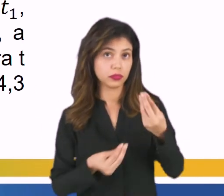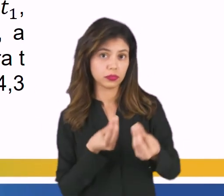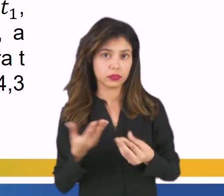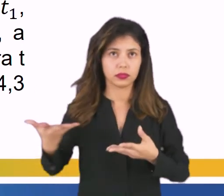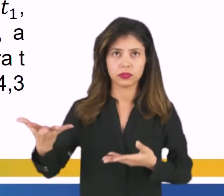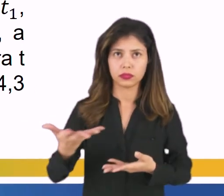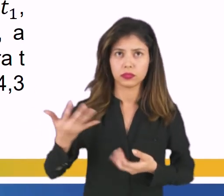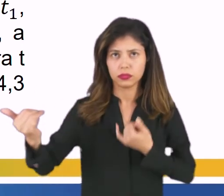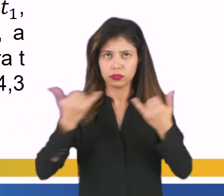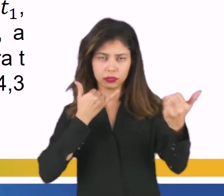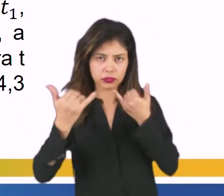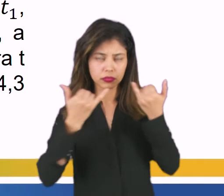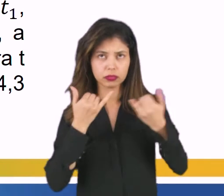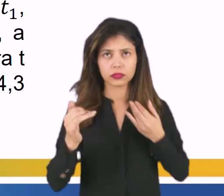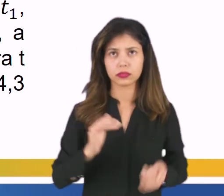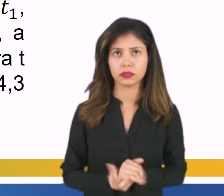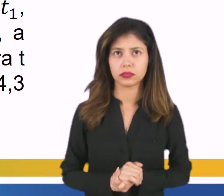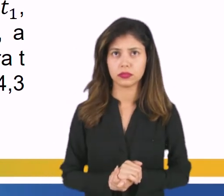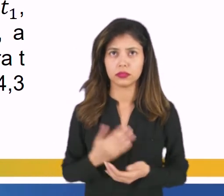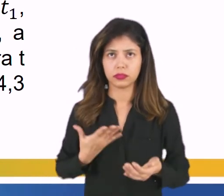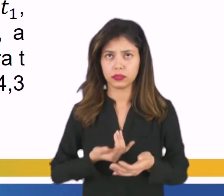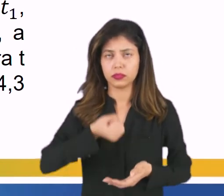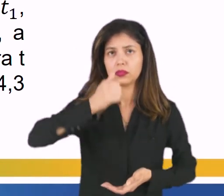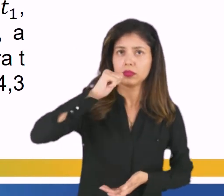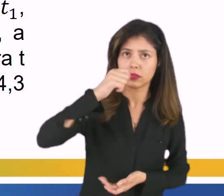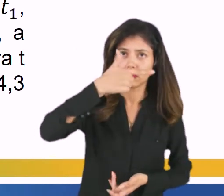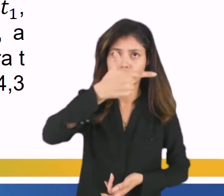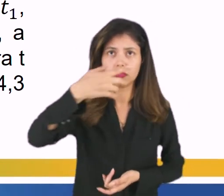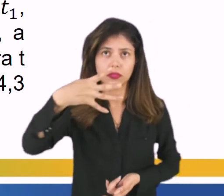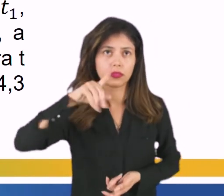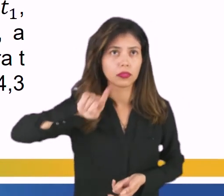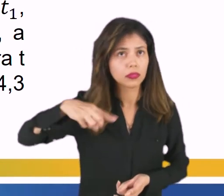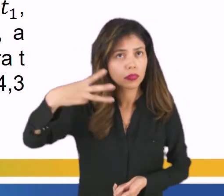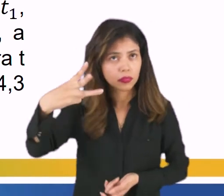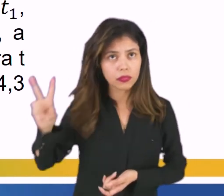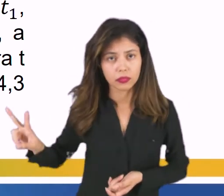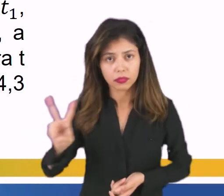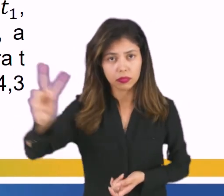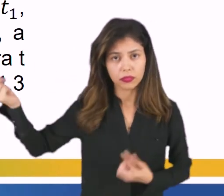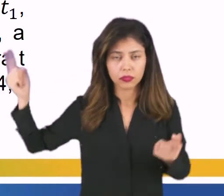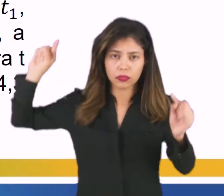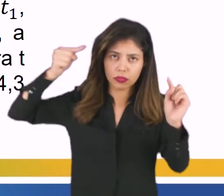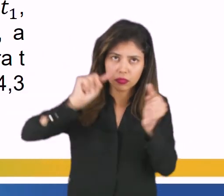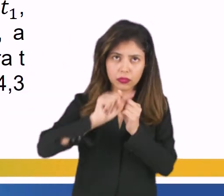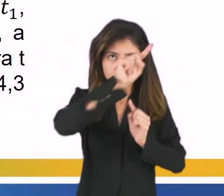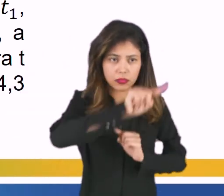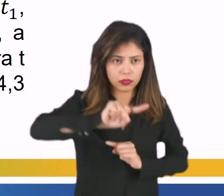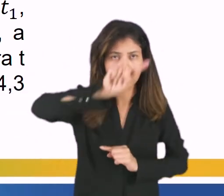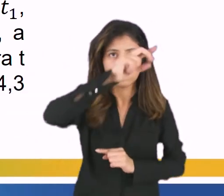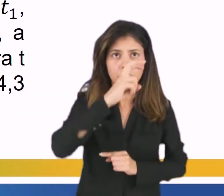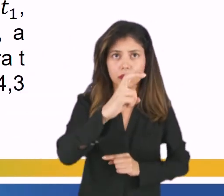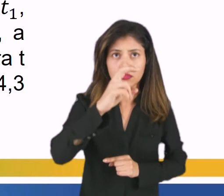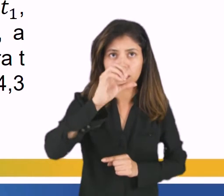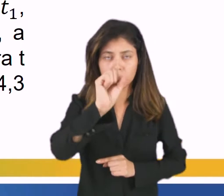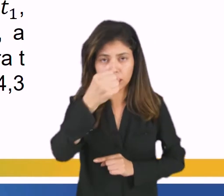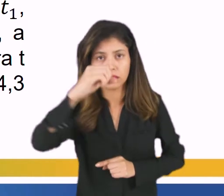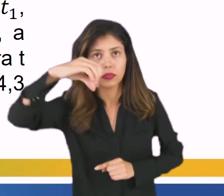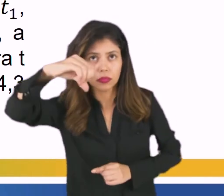Com base nessas informações e tomando 24,3 como valor aproximado da raiz quadrada